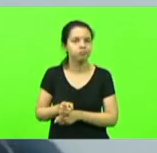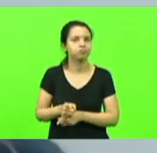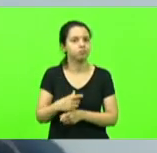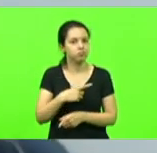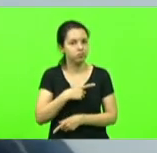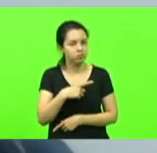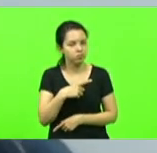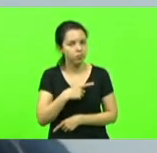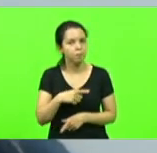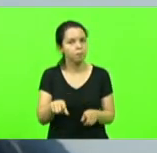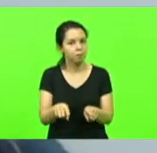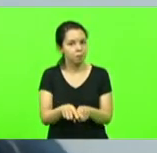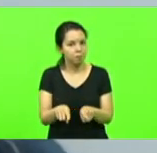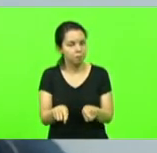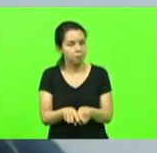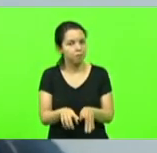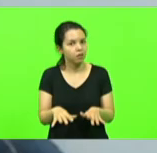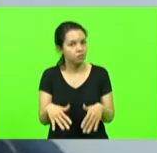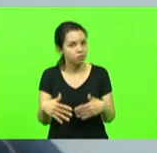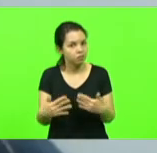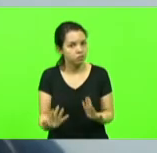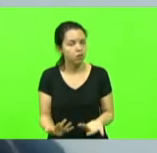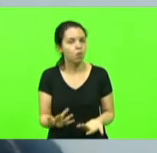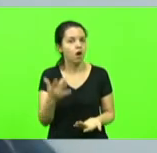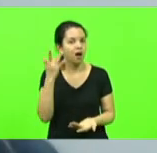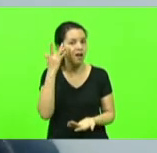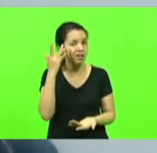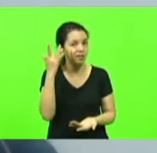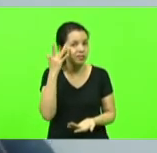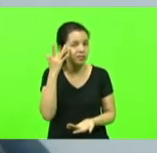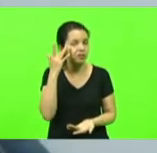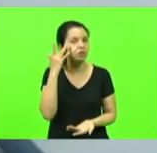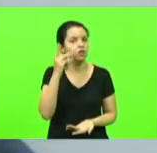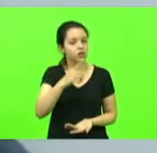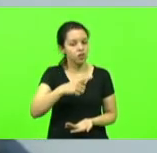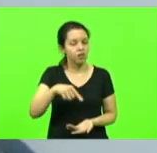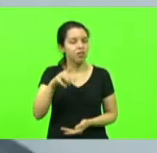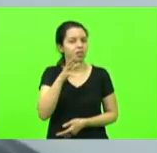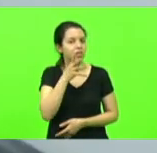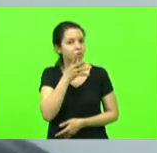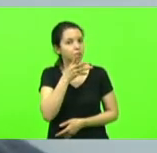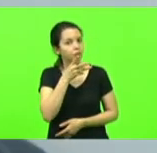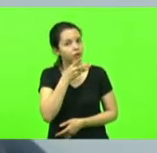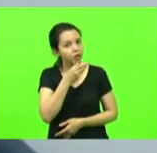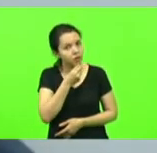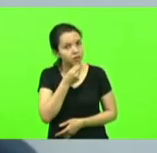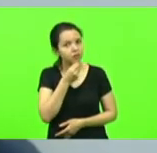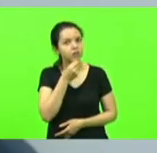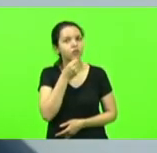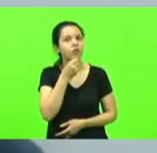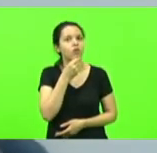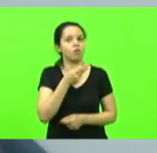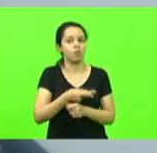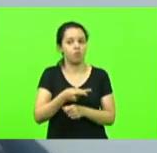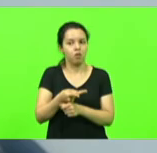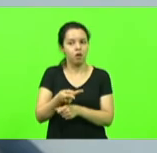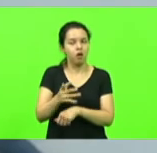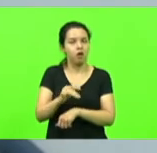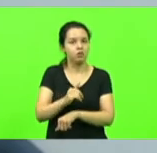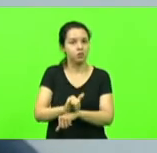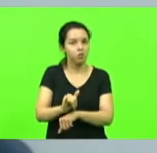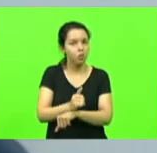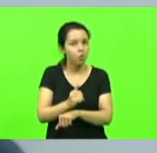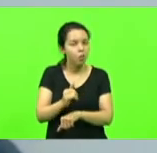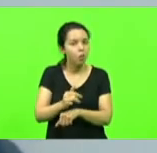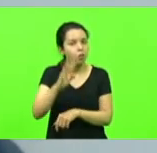né? Então, eu acho que a gente até está demorando, digamos assim, a buscar essas soluções. Nós,